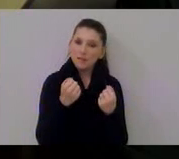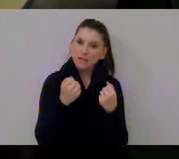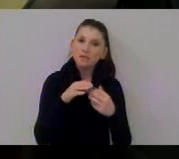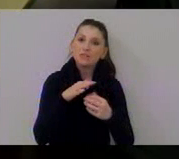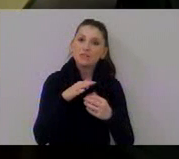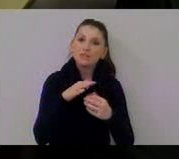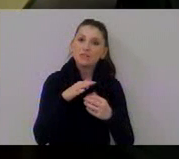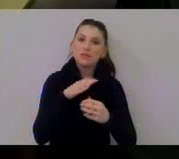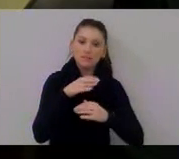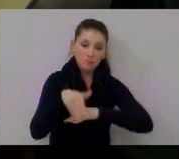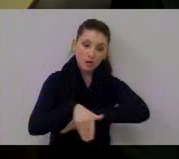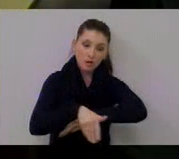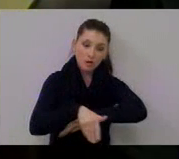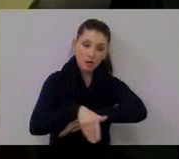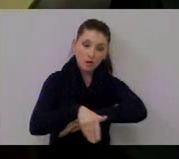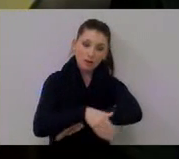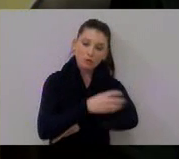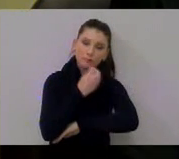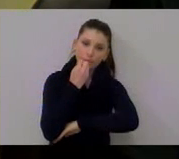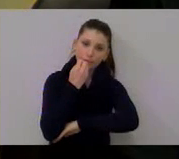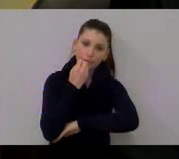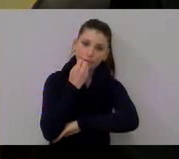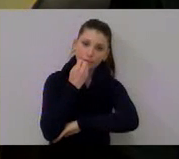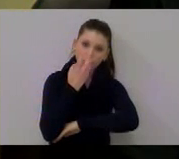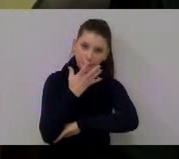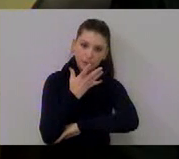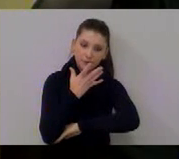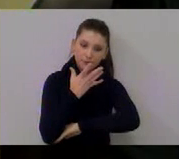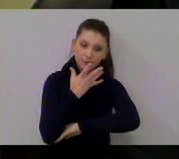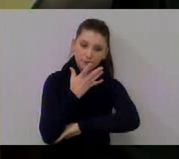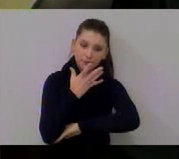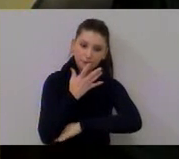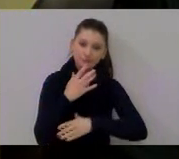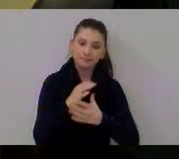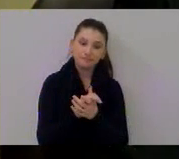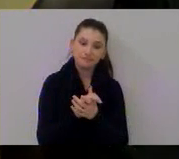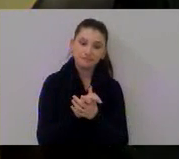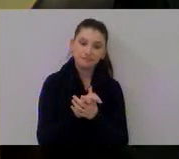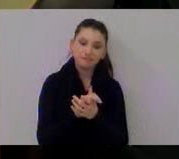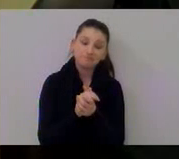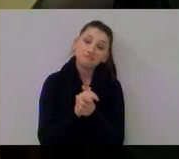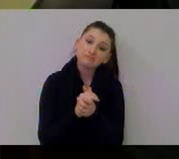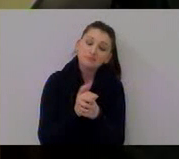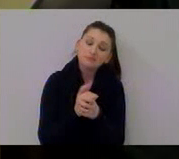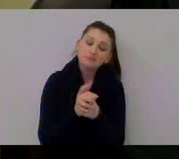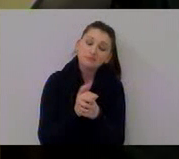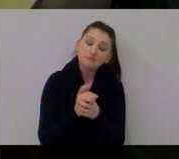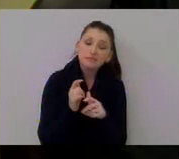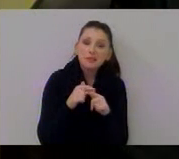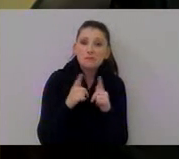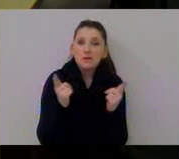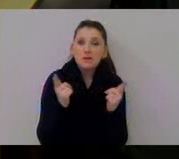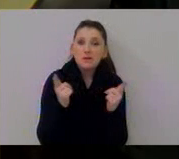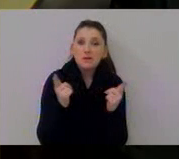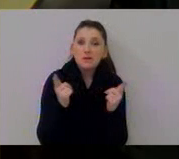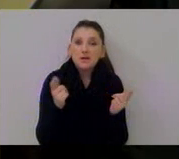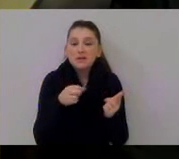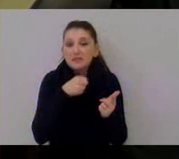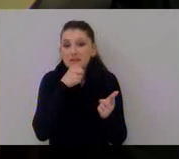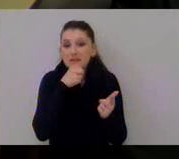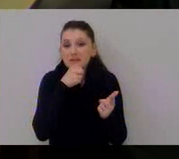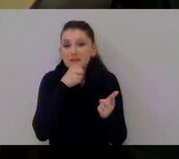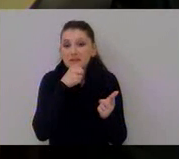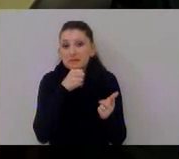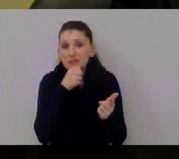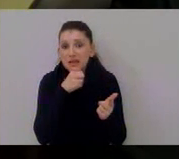só serve para os novos, porque talvez os velhos postos de saúde